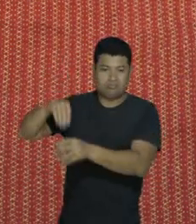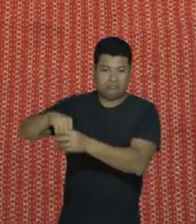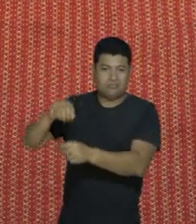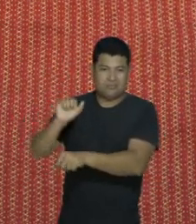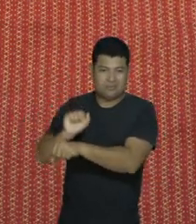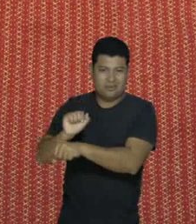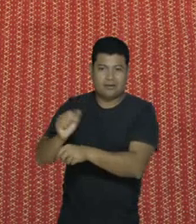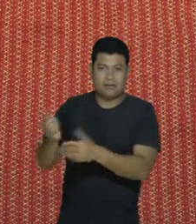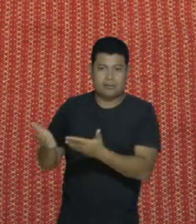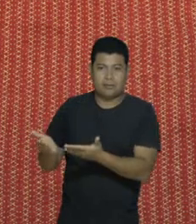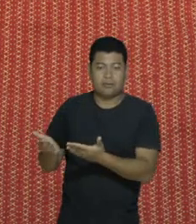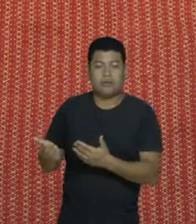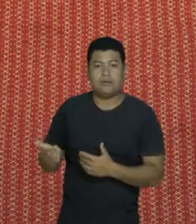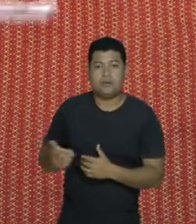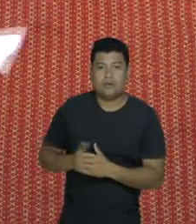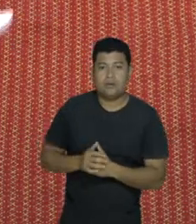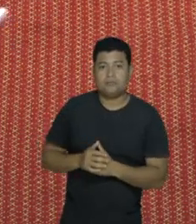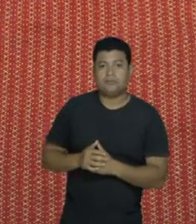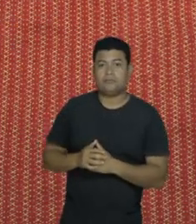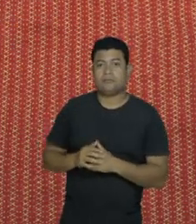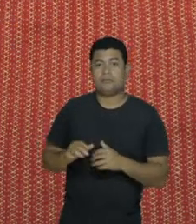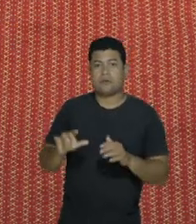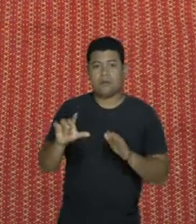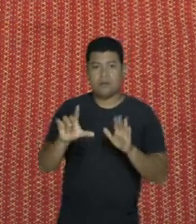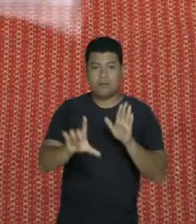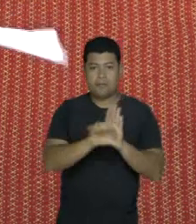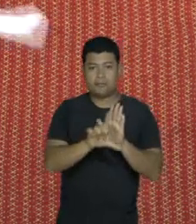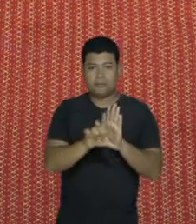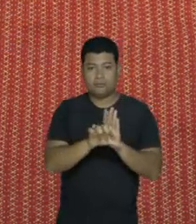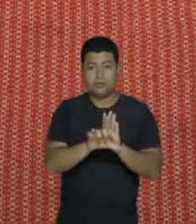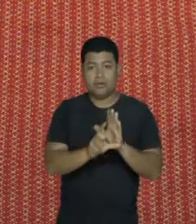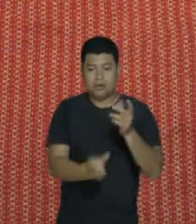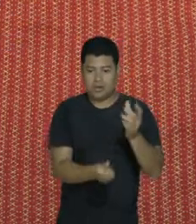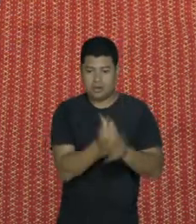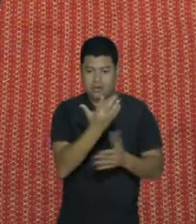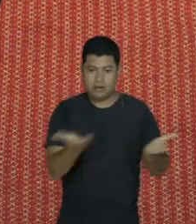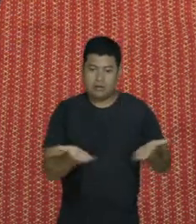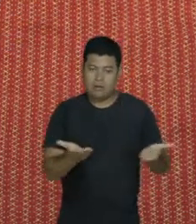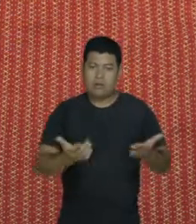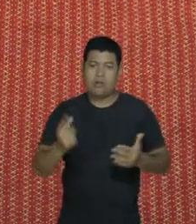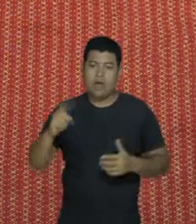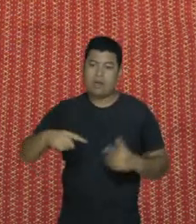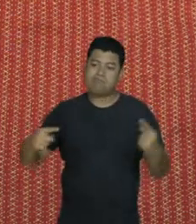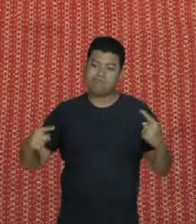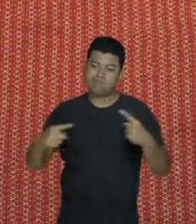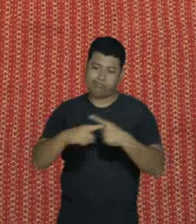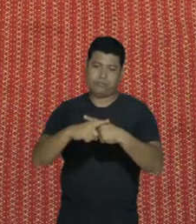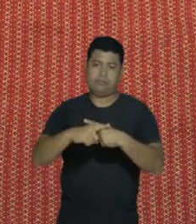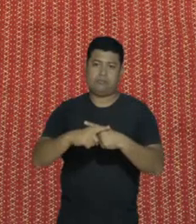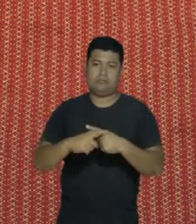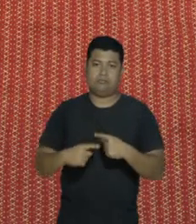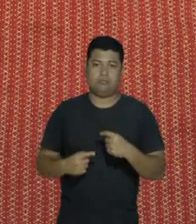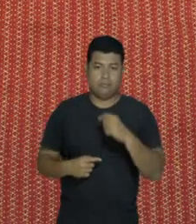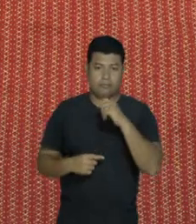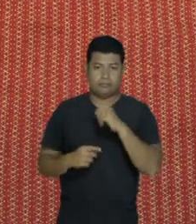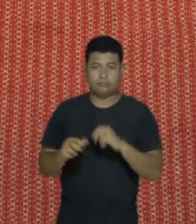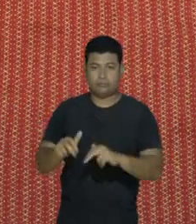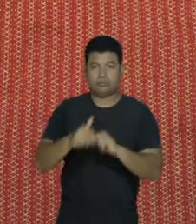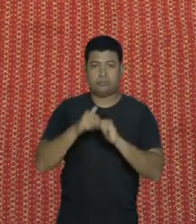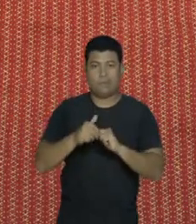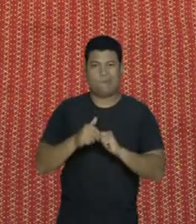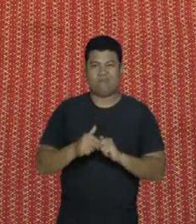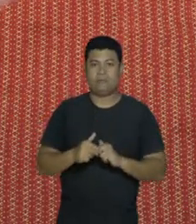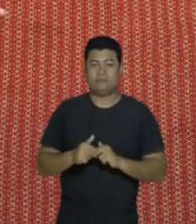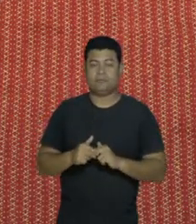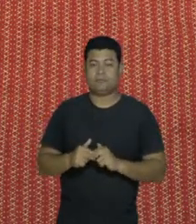nossa legislação é conflitante com essas normas federais. Por isso, dou